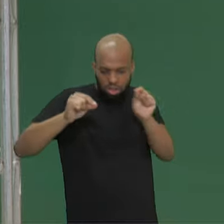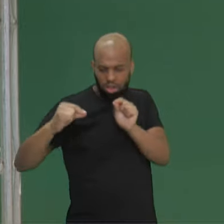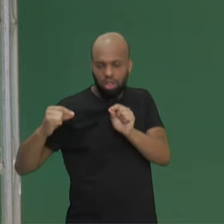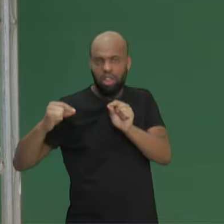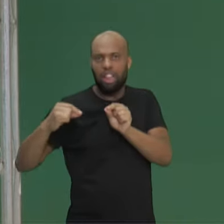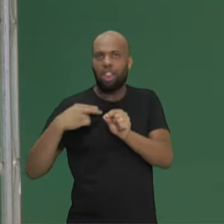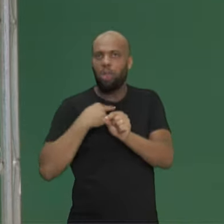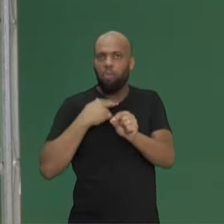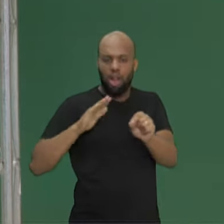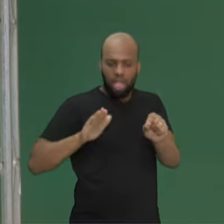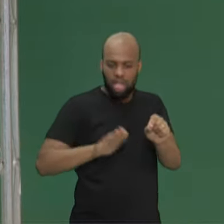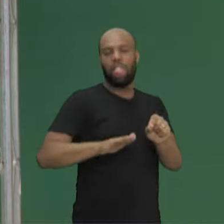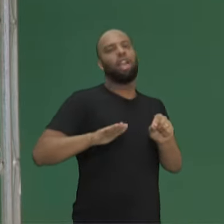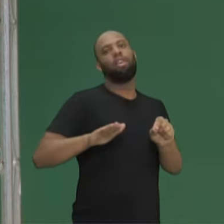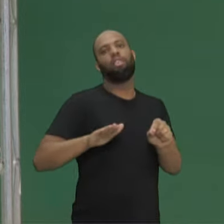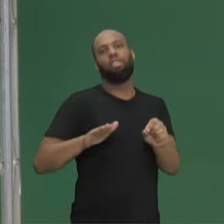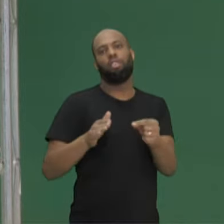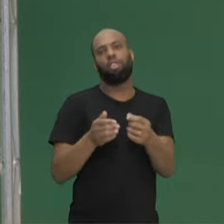pode tocar nela.